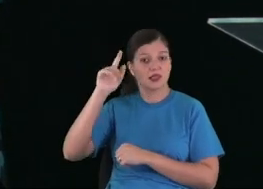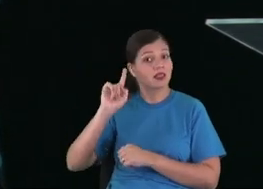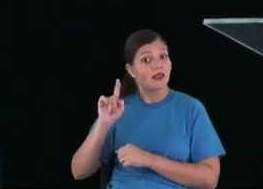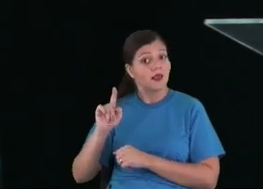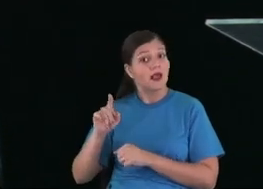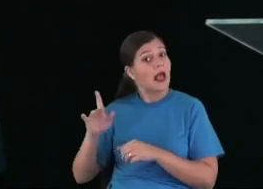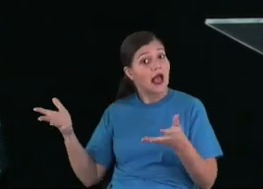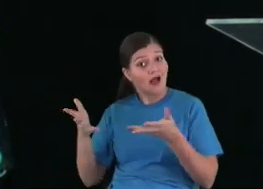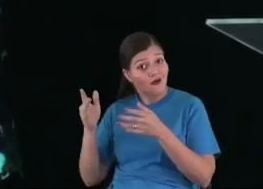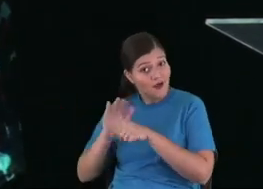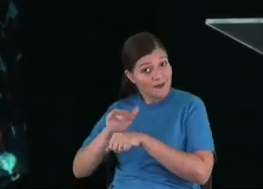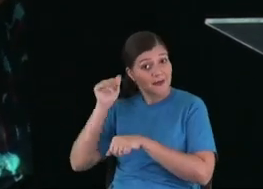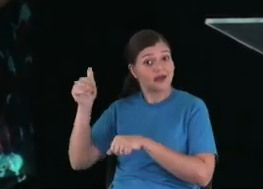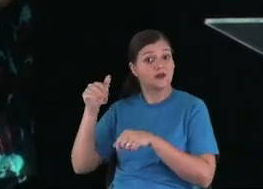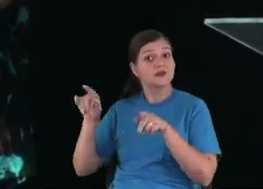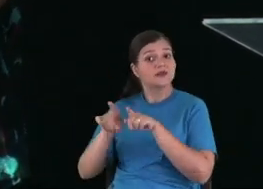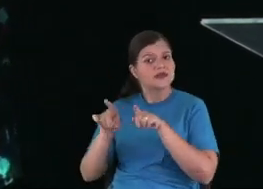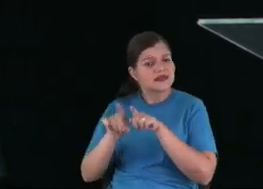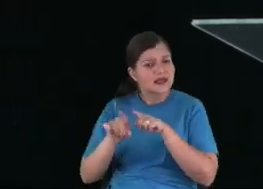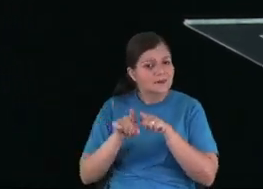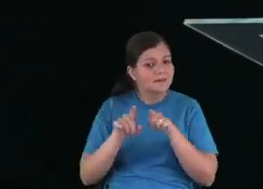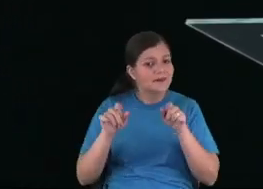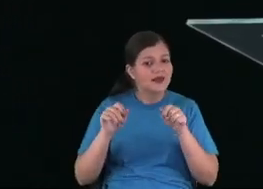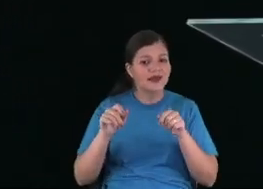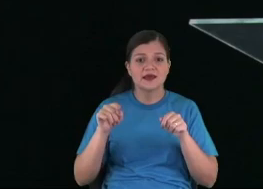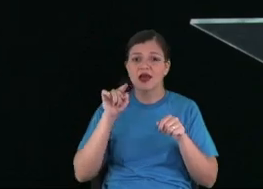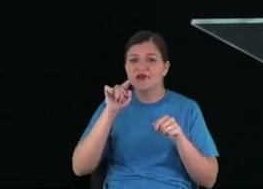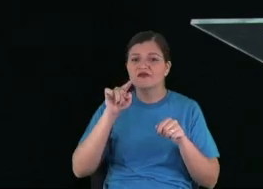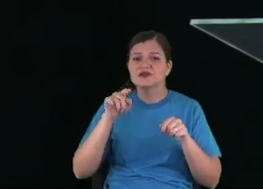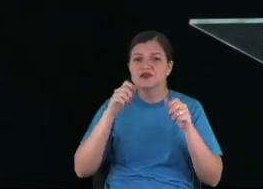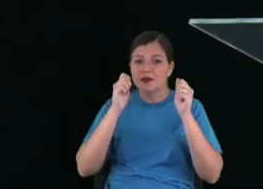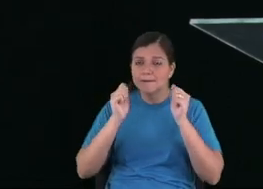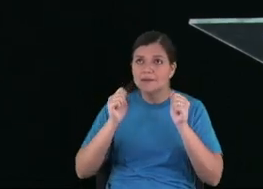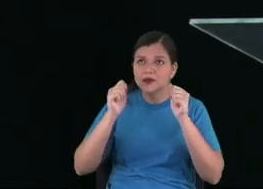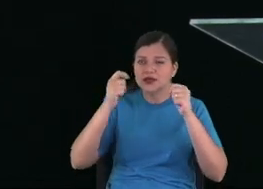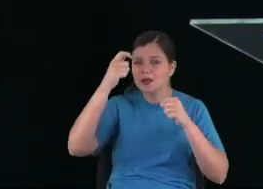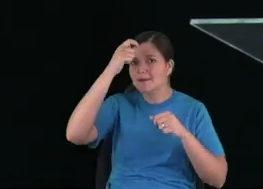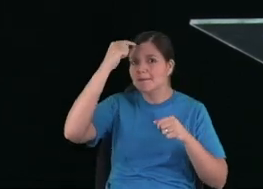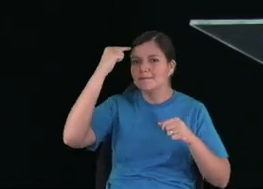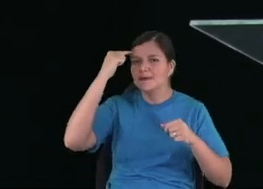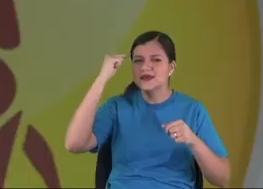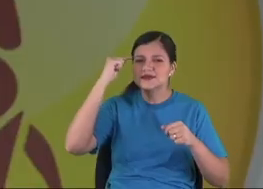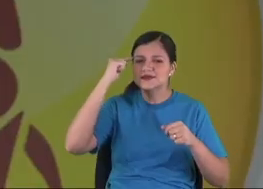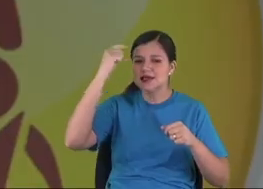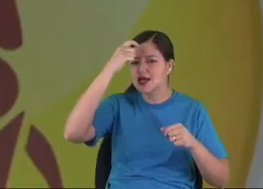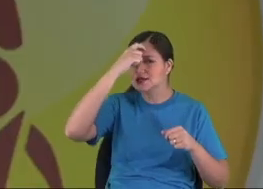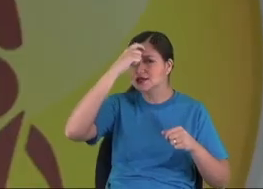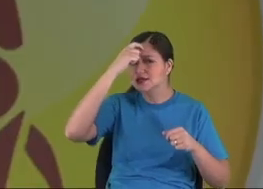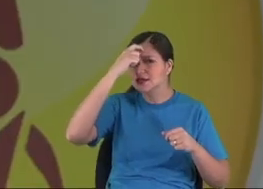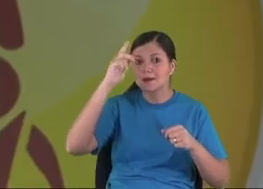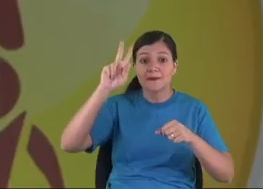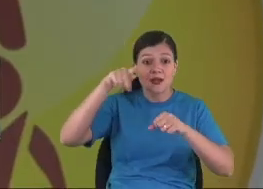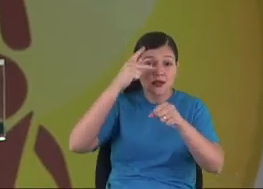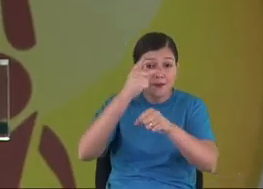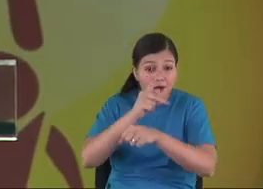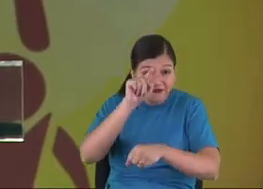então ficou muito bom. E assim também discernimento é aquela capacidade de você fazer tudo no seu computador aqui, para quando você fizer na